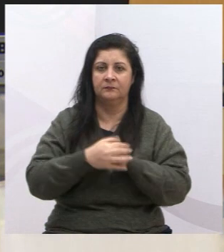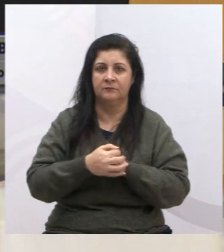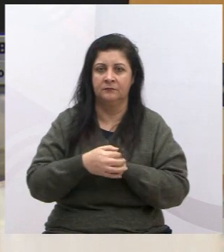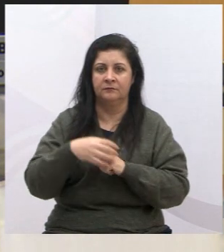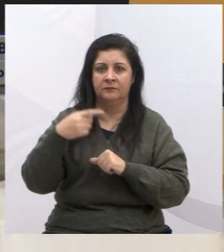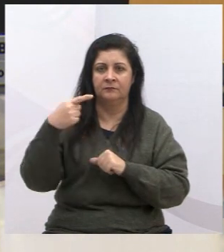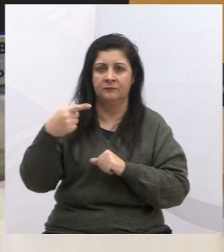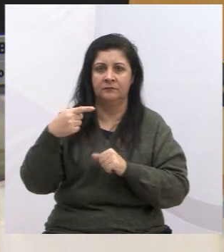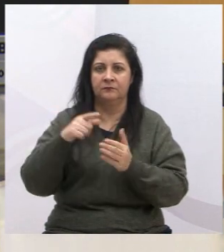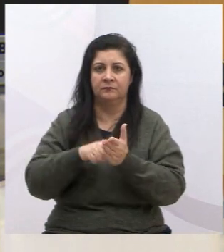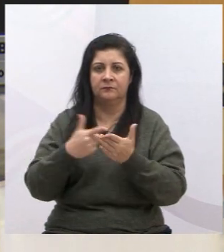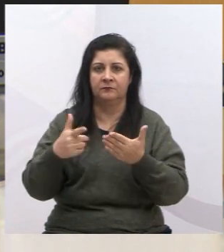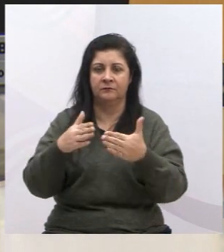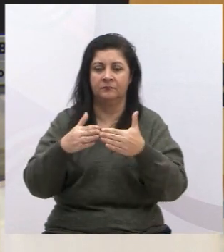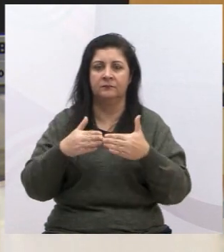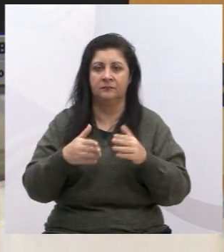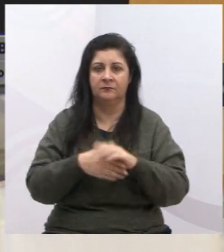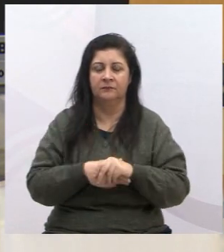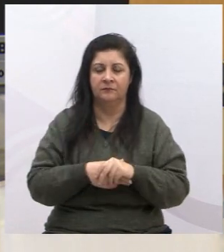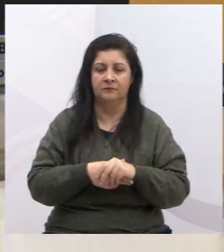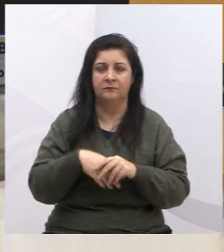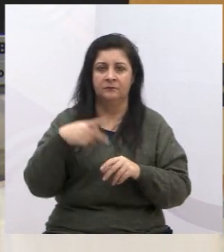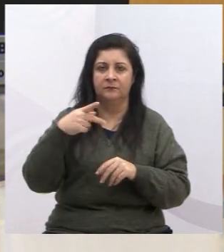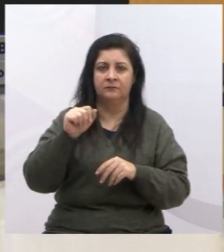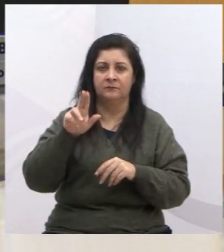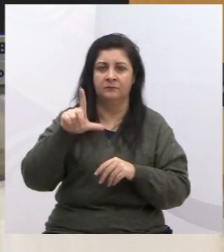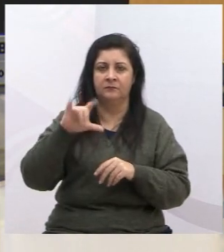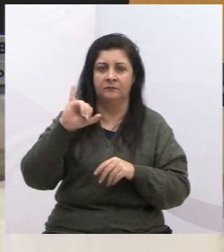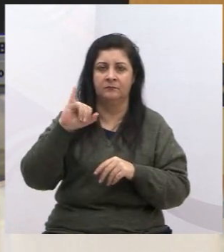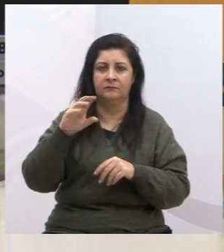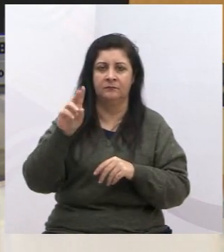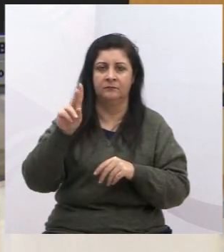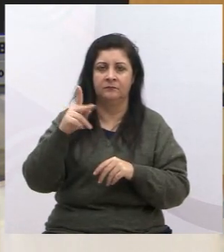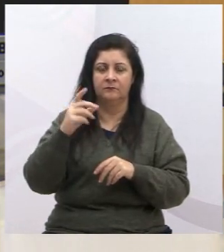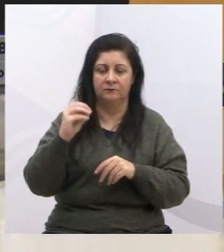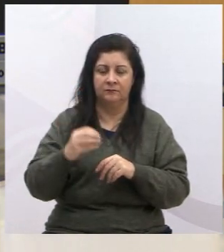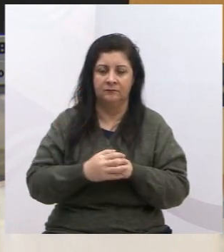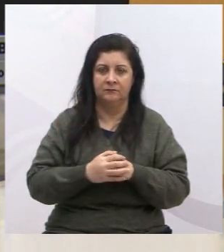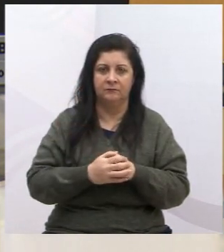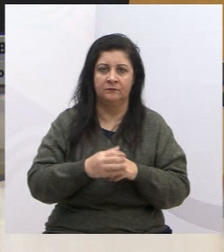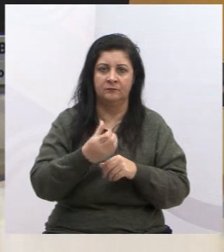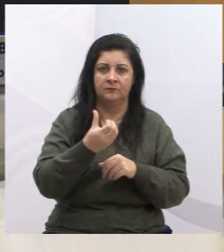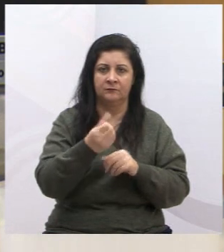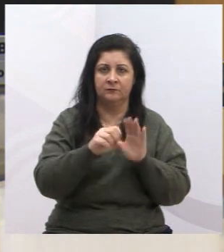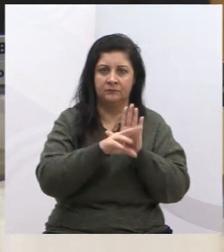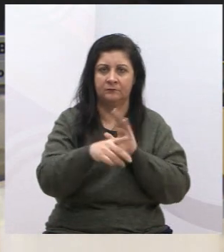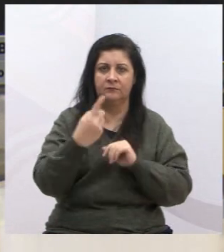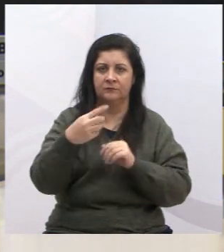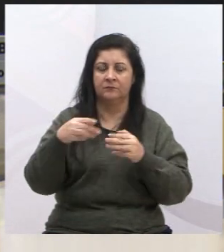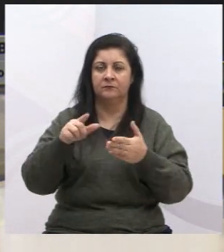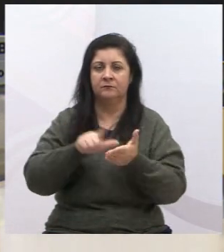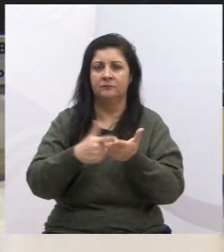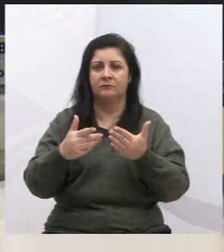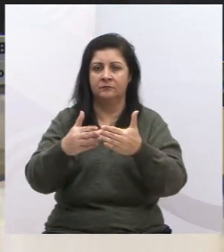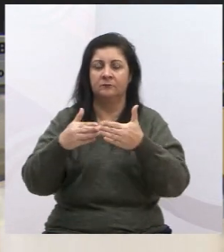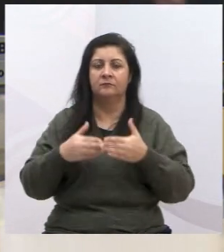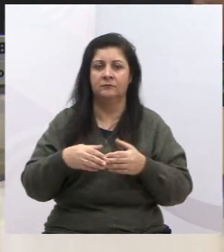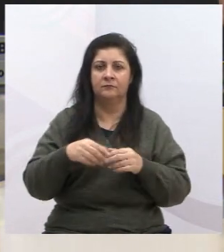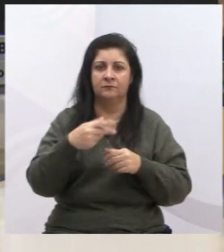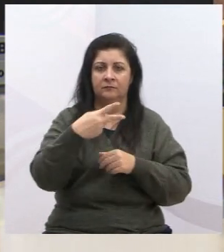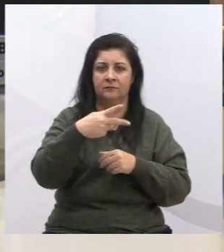requerimento. Paulinho do Esporte, 6 indicações, um requerimento. Paulinho do